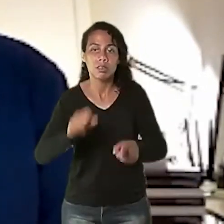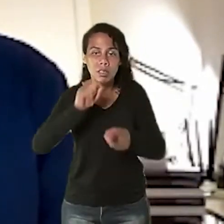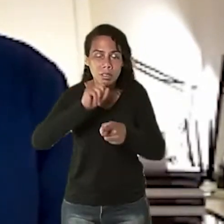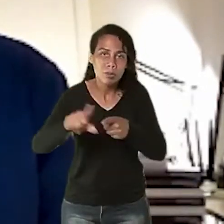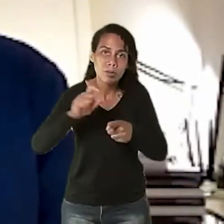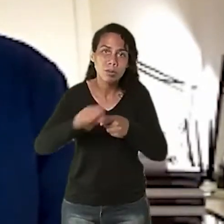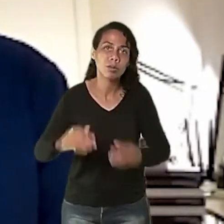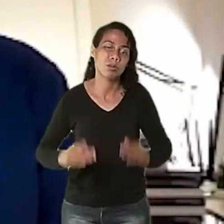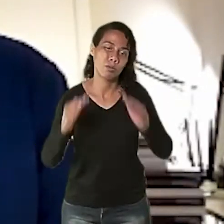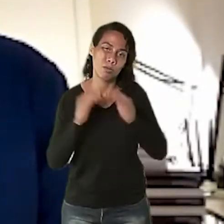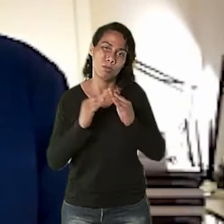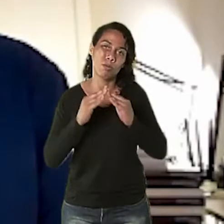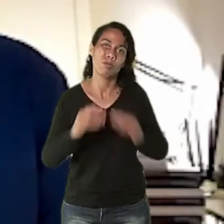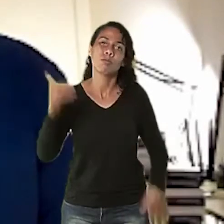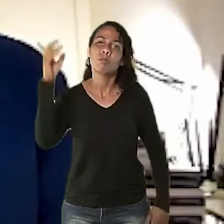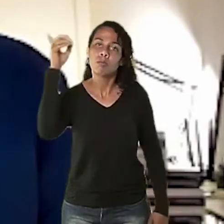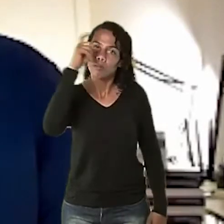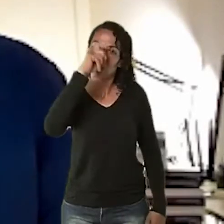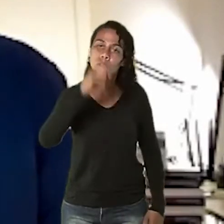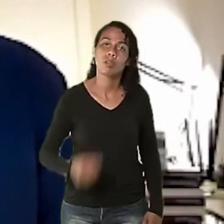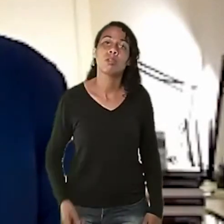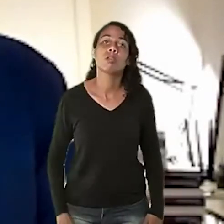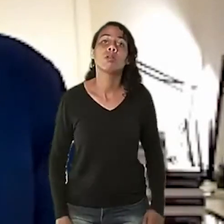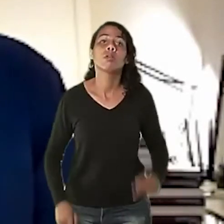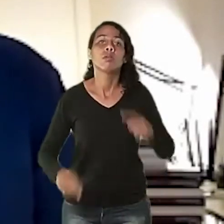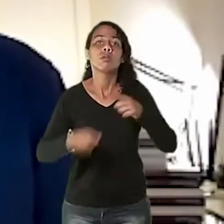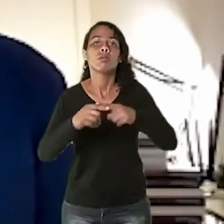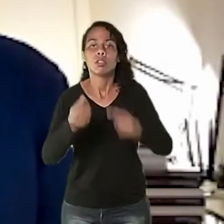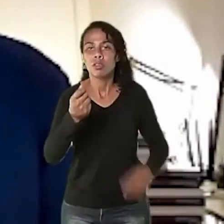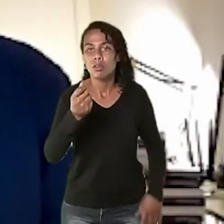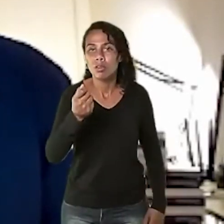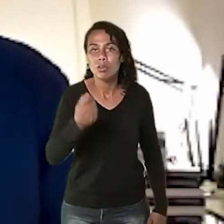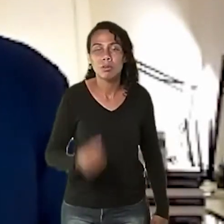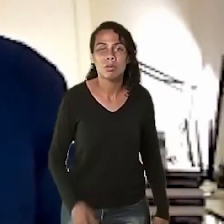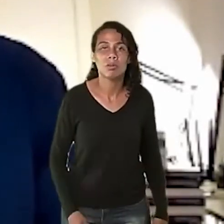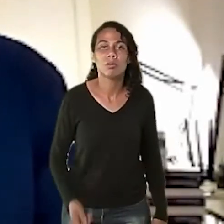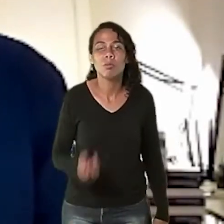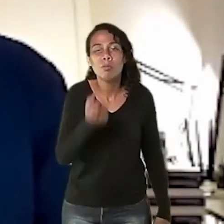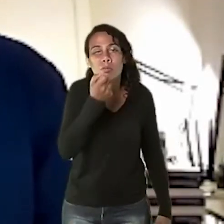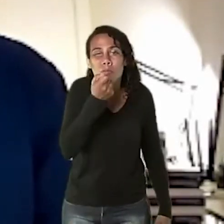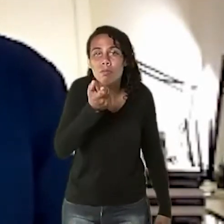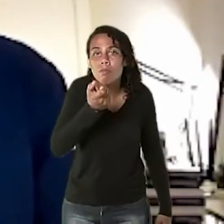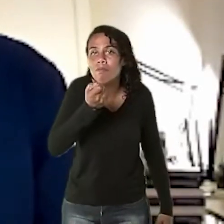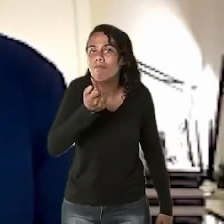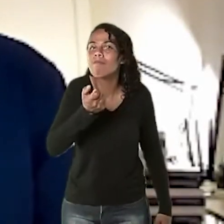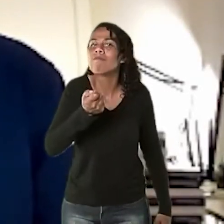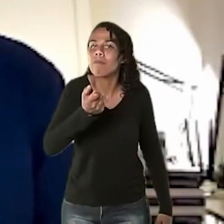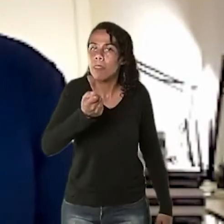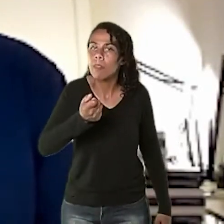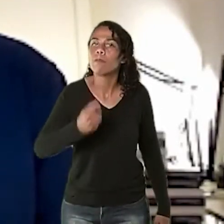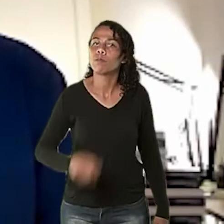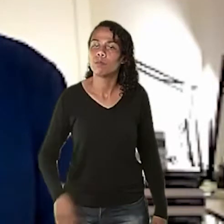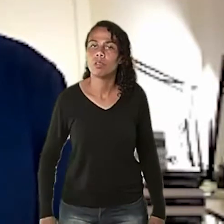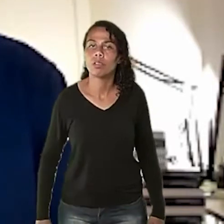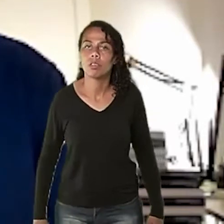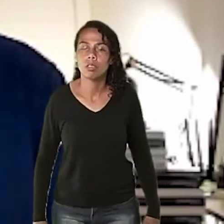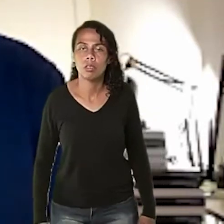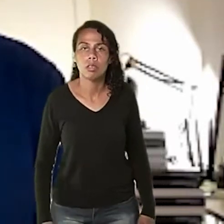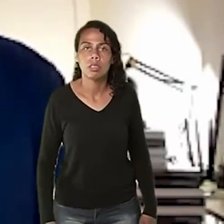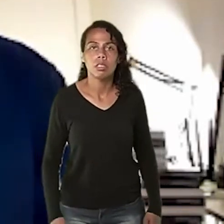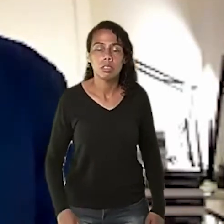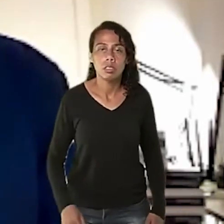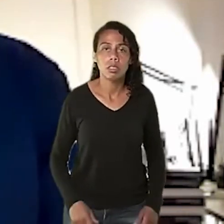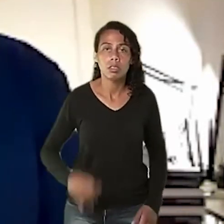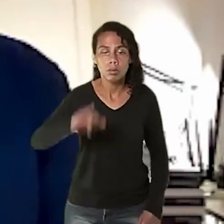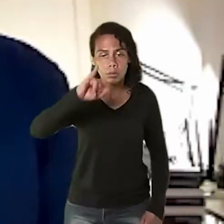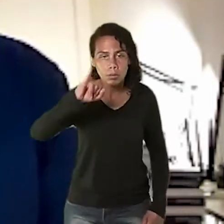outra forma, e eu estou falando aqui de clássicos, eles não precisariam escrever crônica, não escreveriam, não se submeteriam a essa pressão